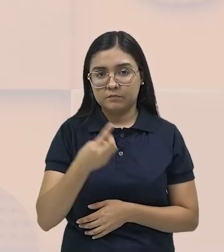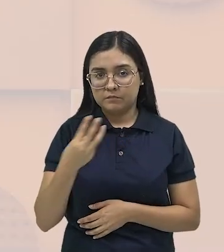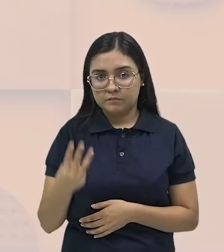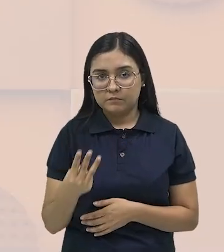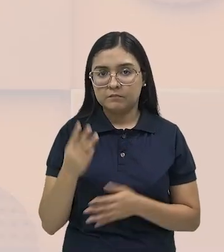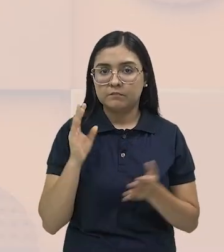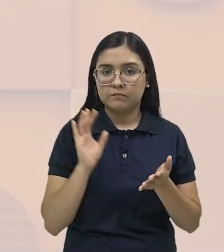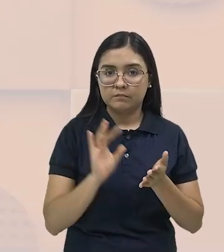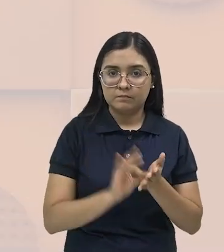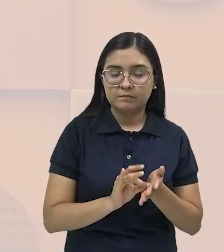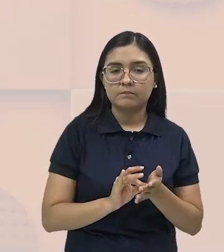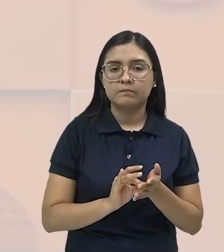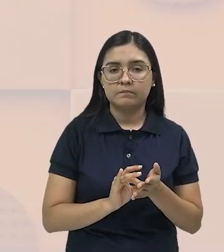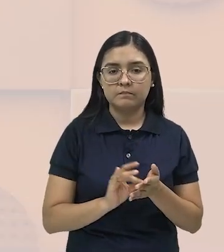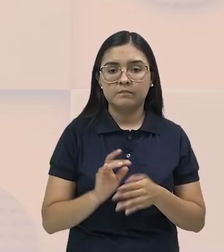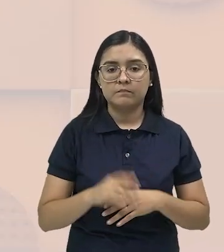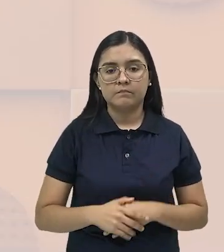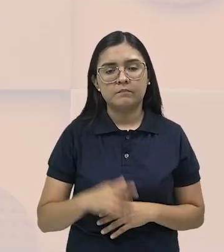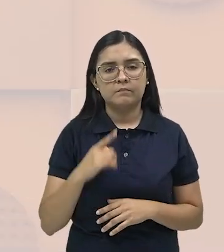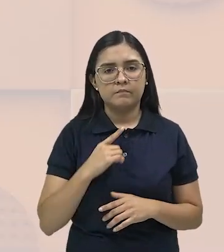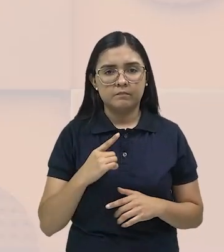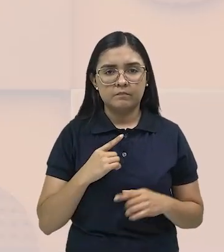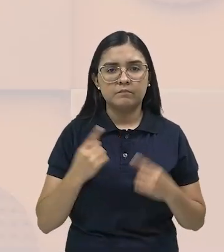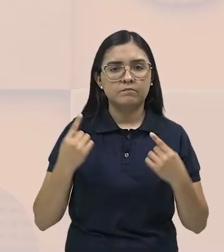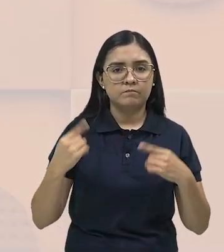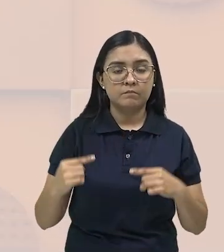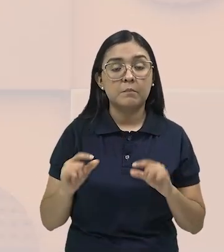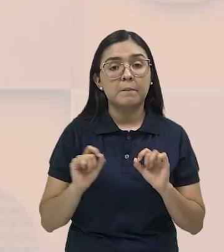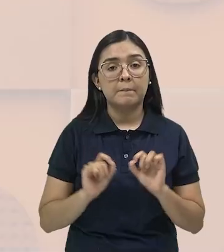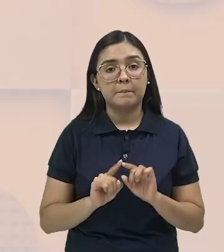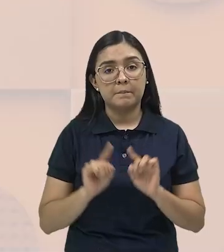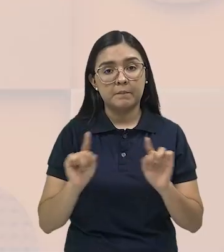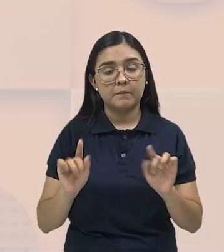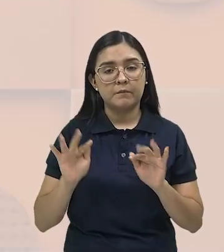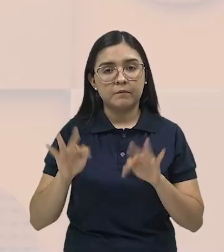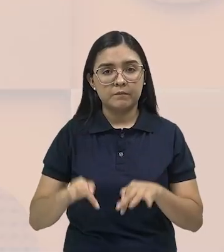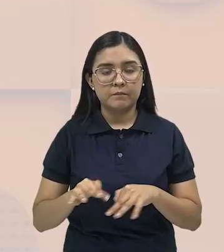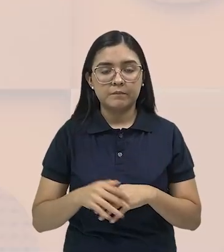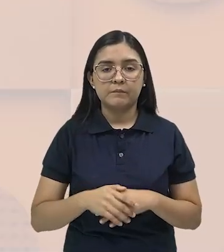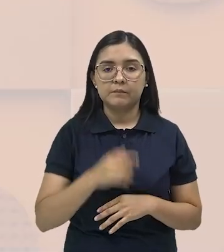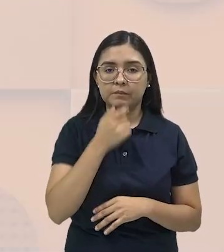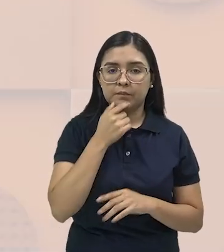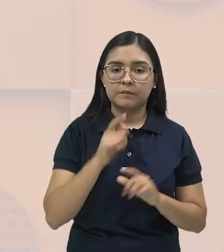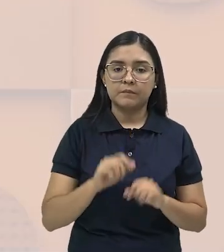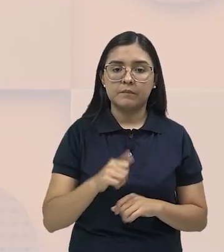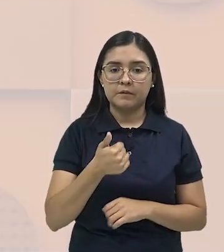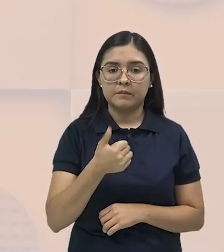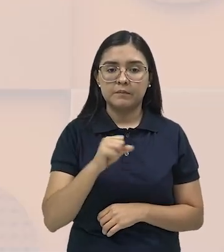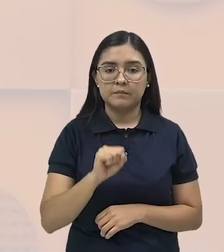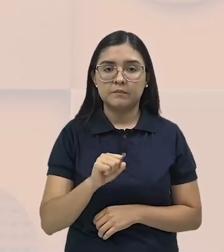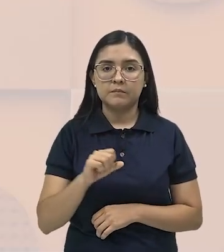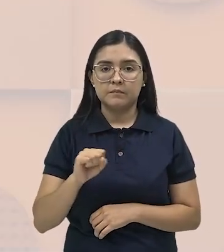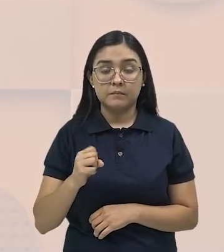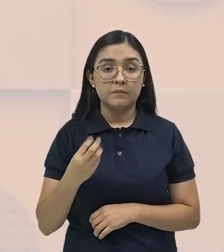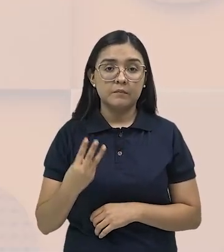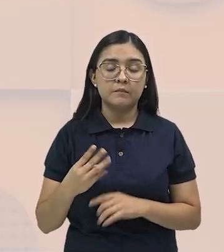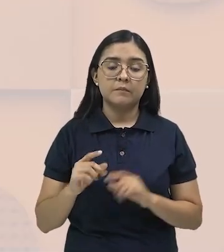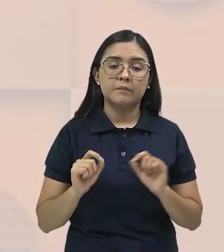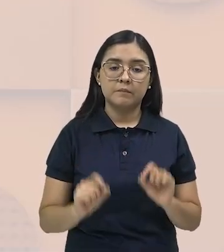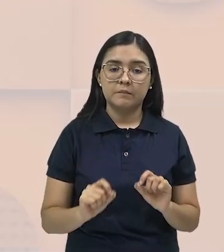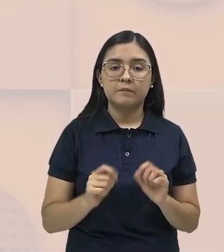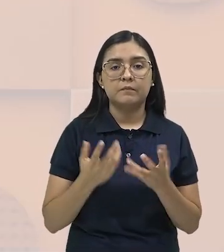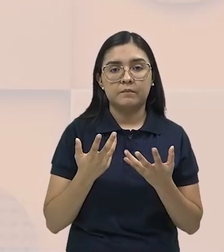1823, né? Eles vão ainda em muitas disputas, mas a Inglaterra, ao fim, né, em 1783,